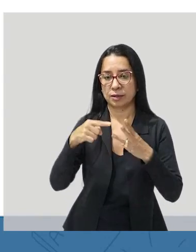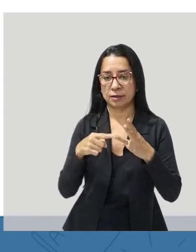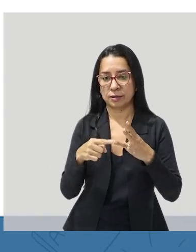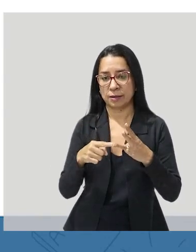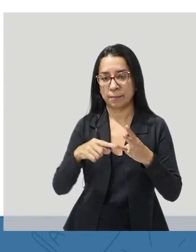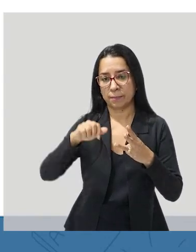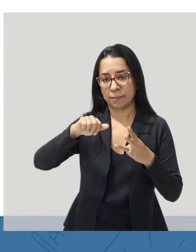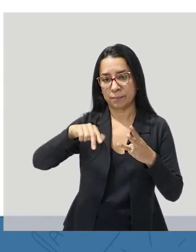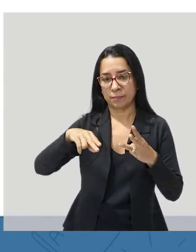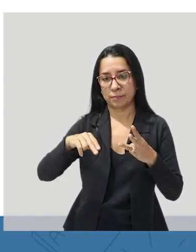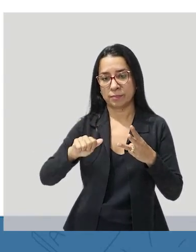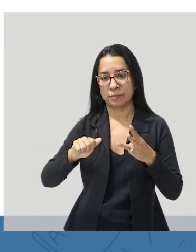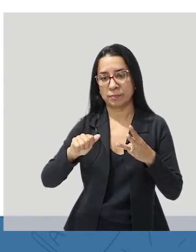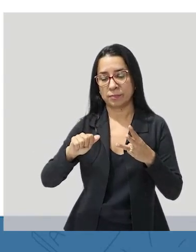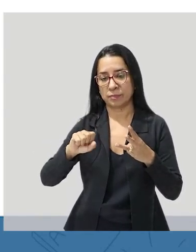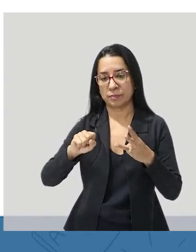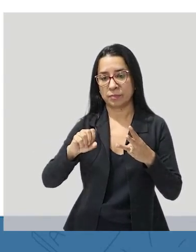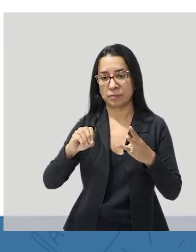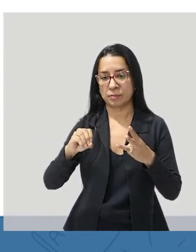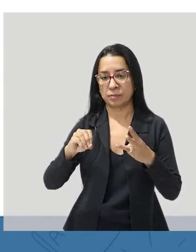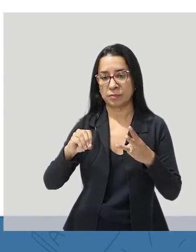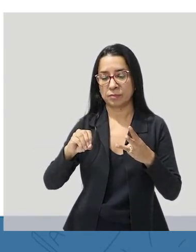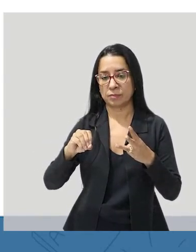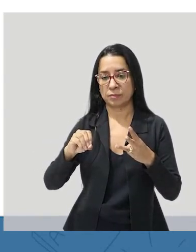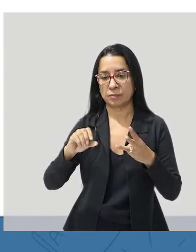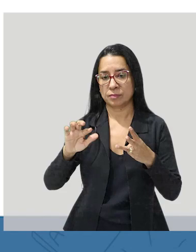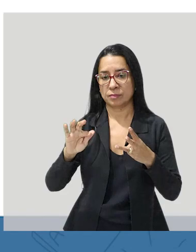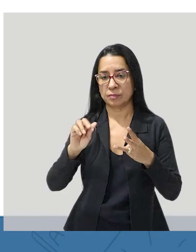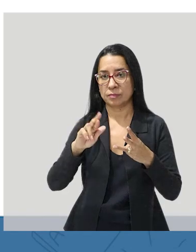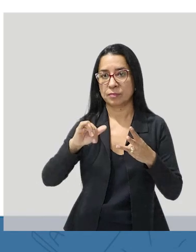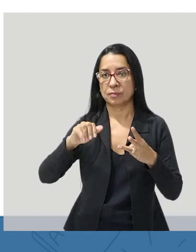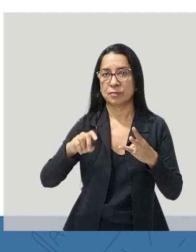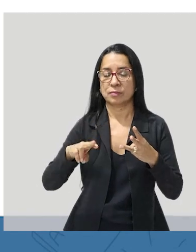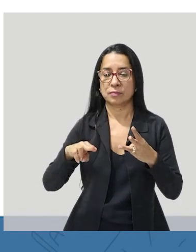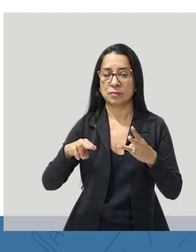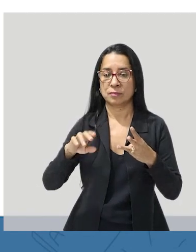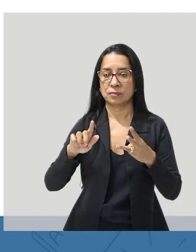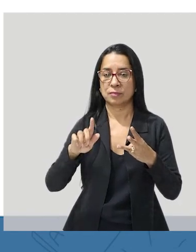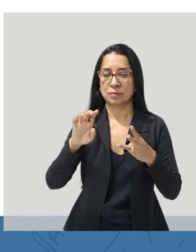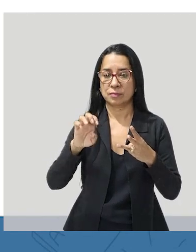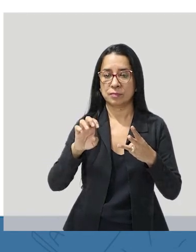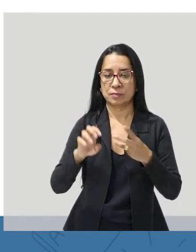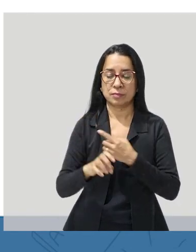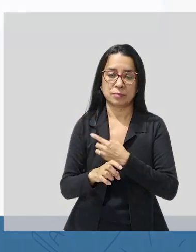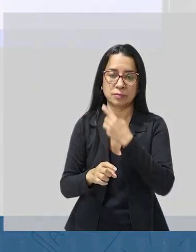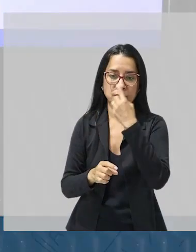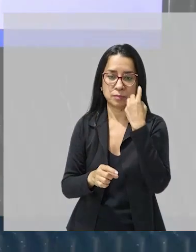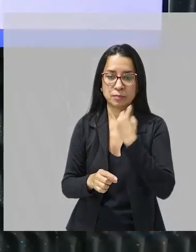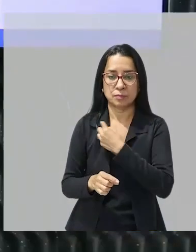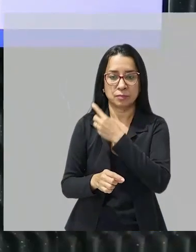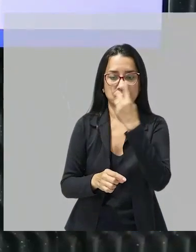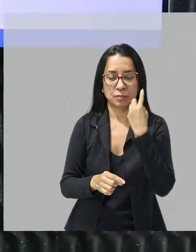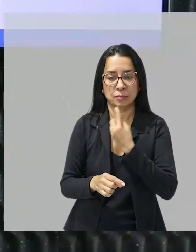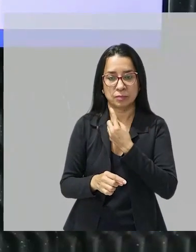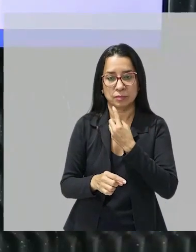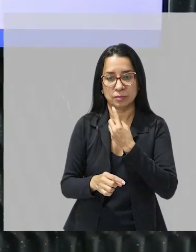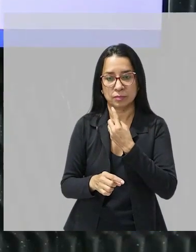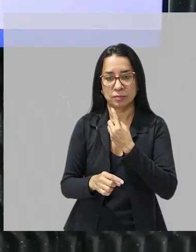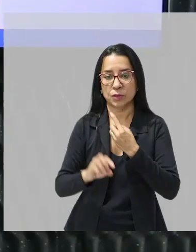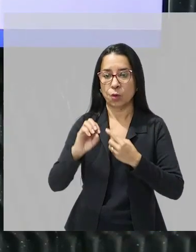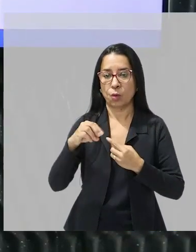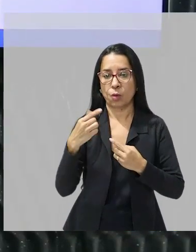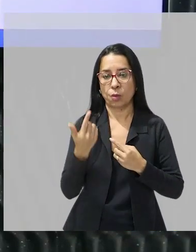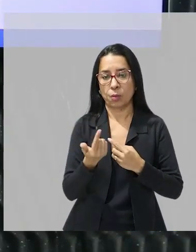Nós temos a região da faringe, que fica localizado na região nasal, que nós chamamos de